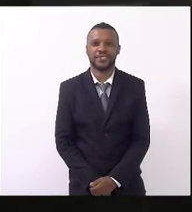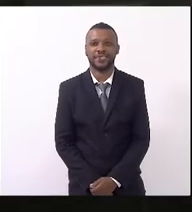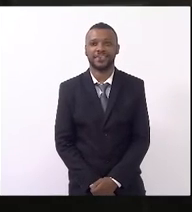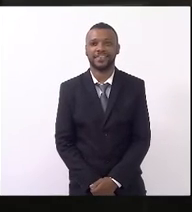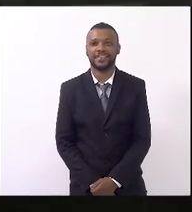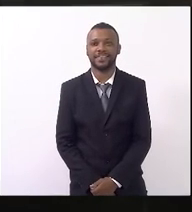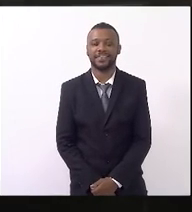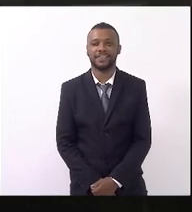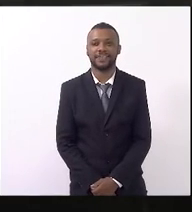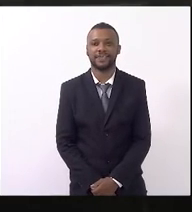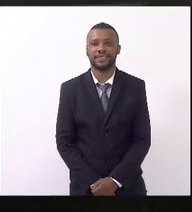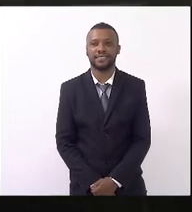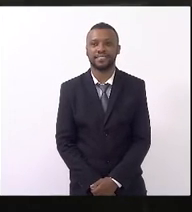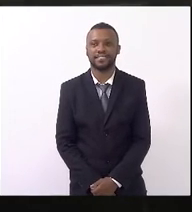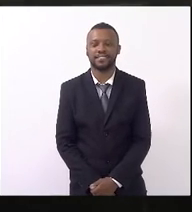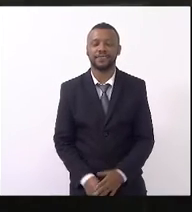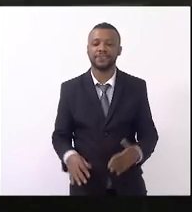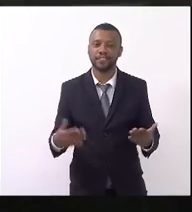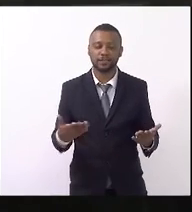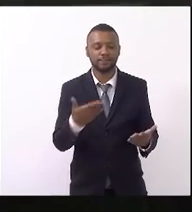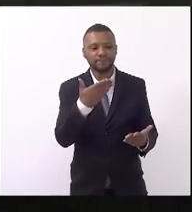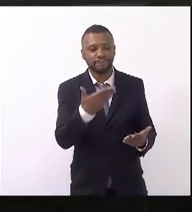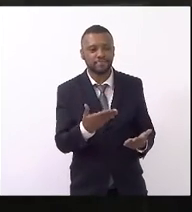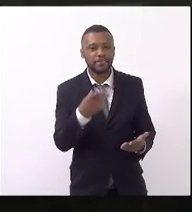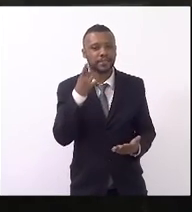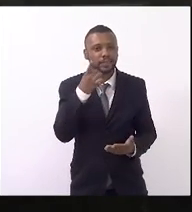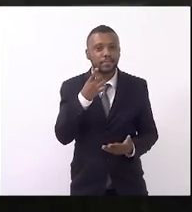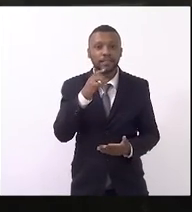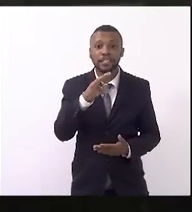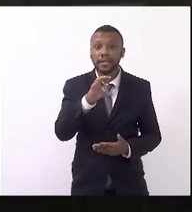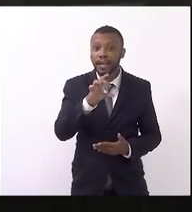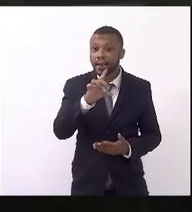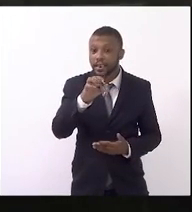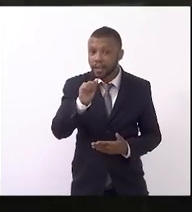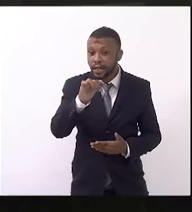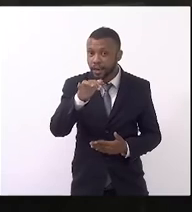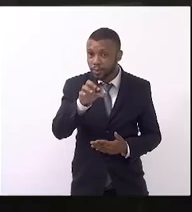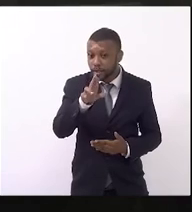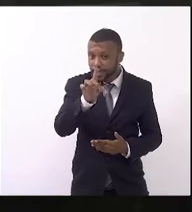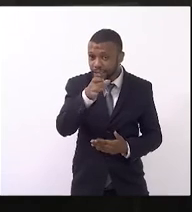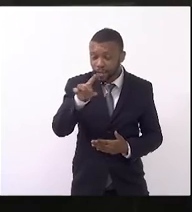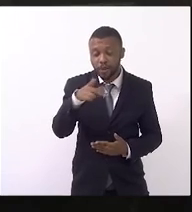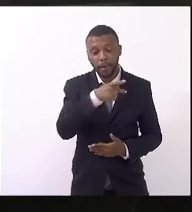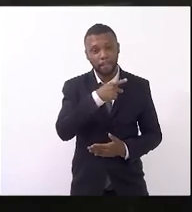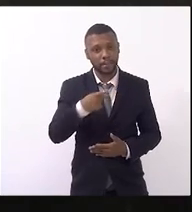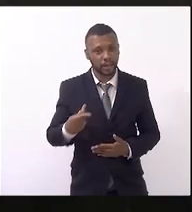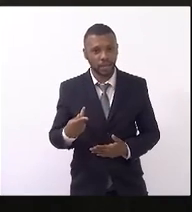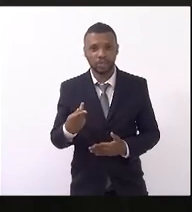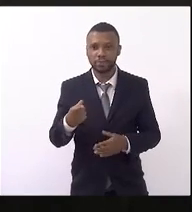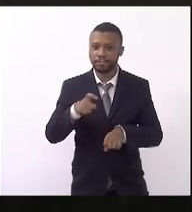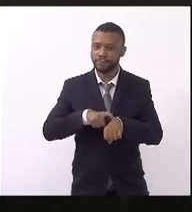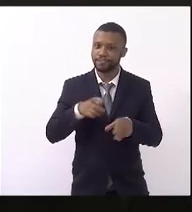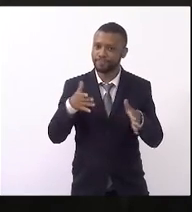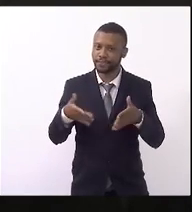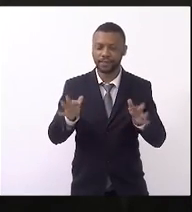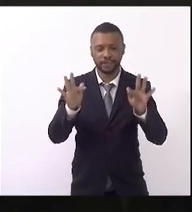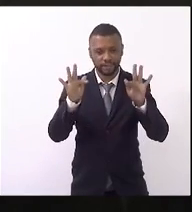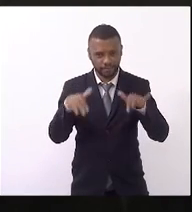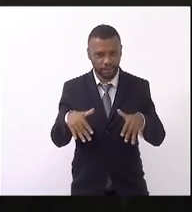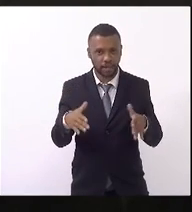Deputada Célia Jordão, que preside este expediente